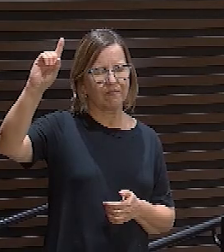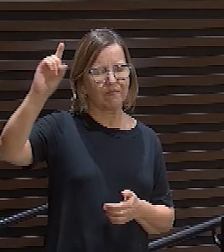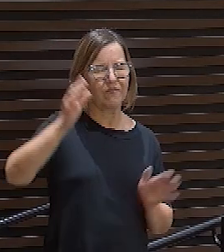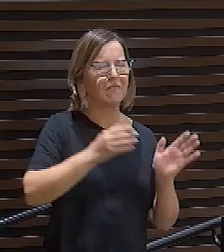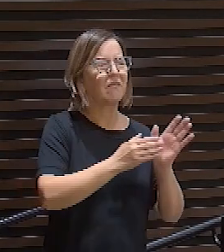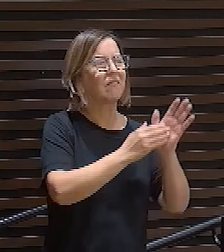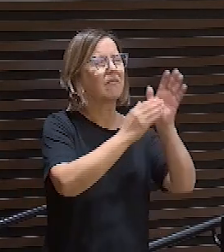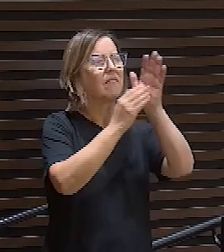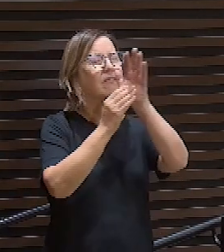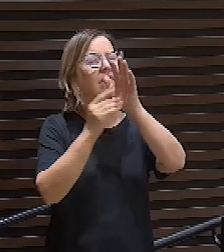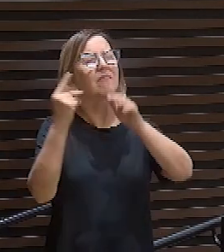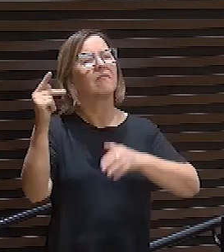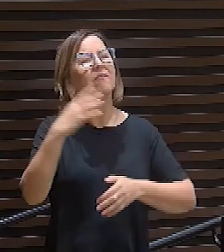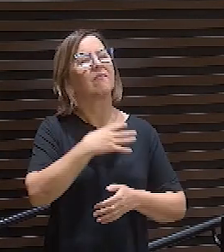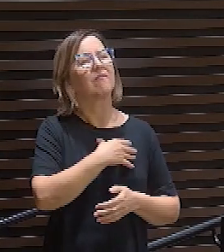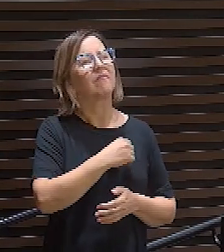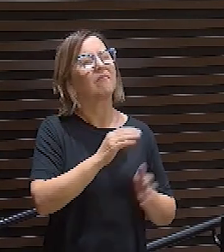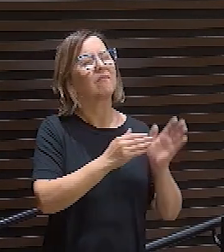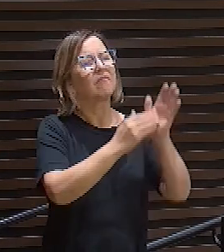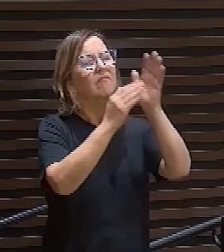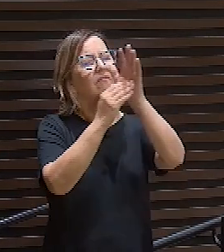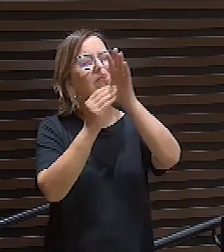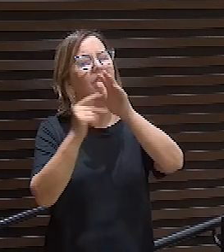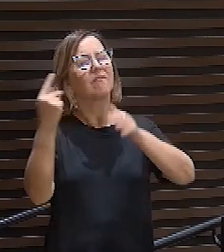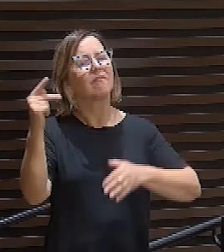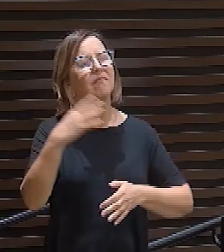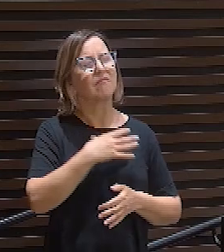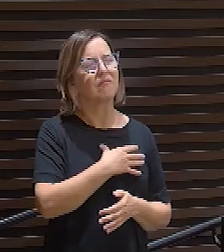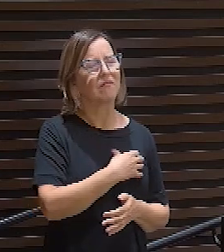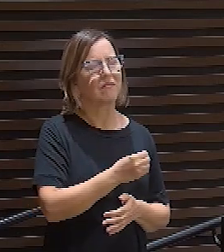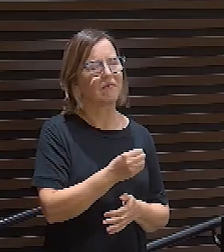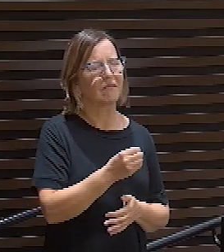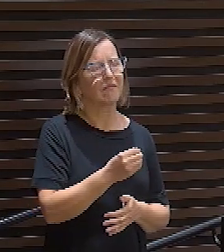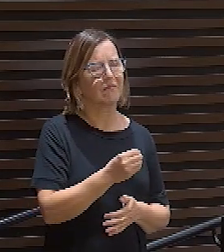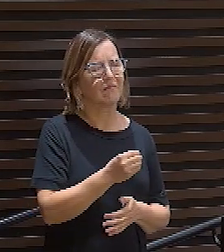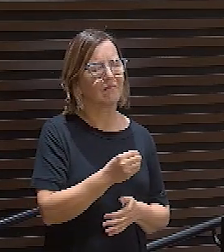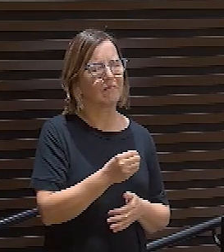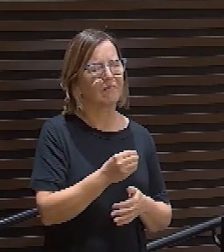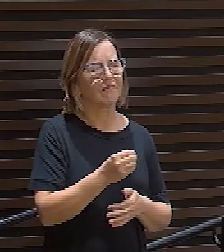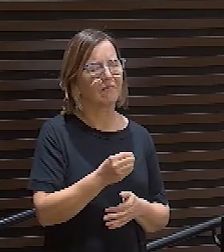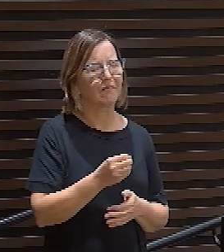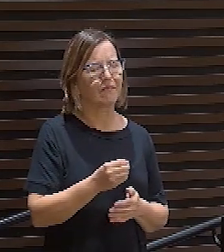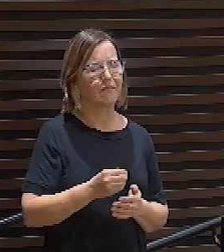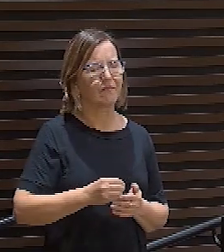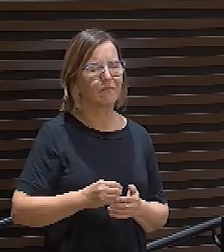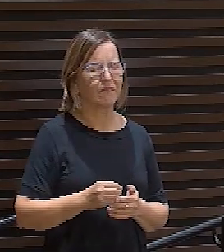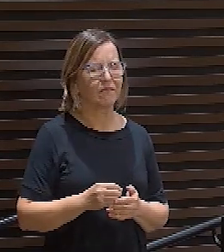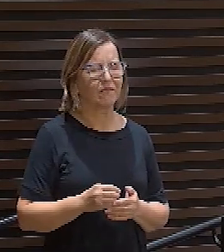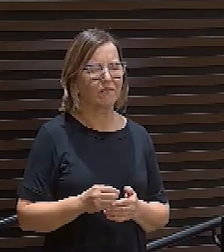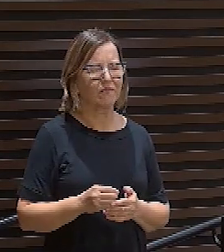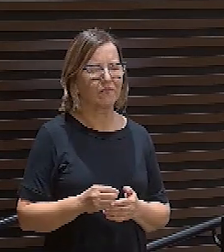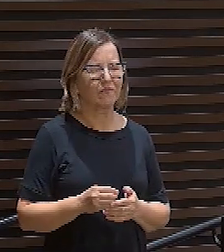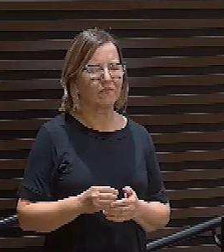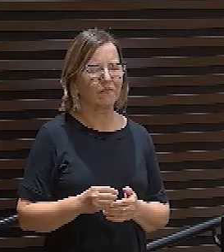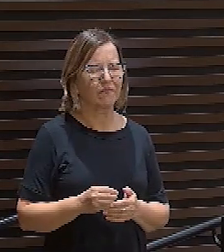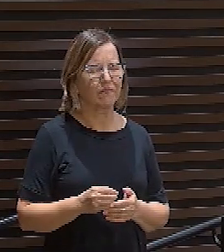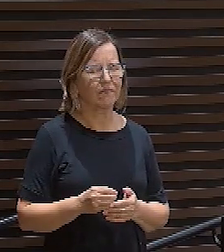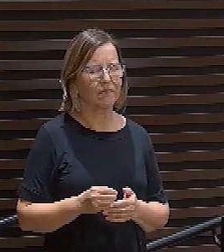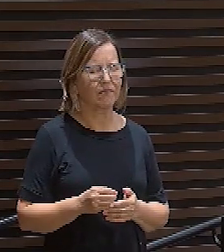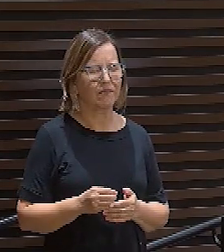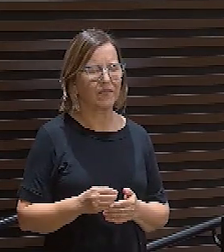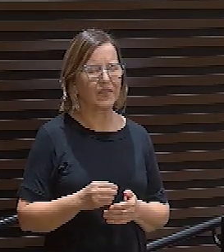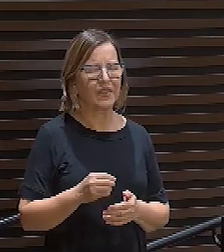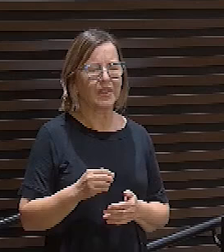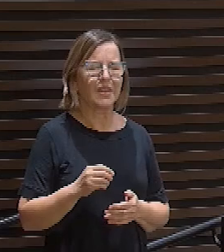louvado seja o teu Filho, louvado seja o teu Filho. Glória eternamente ao Cordeiro que foi morto e se assenta à